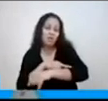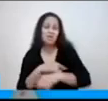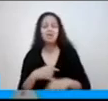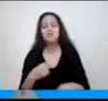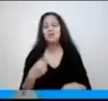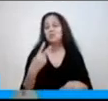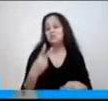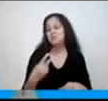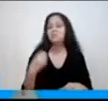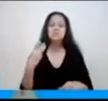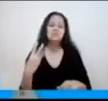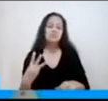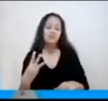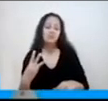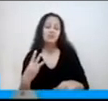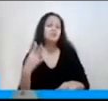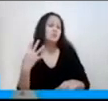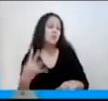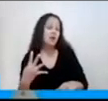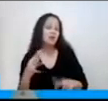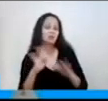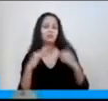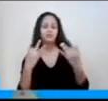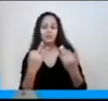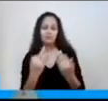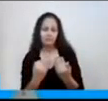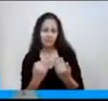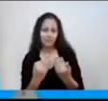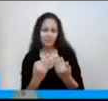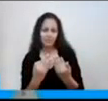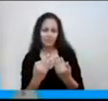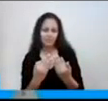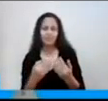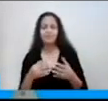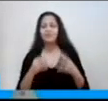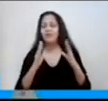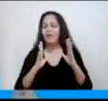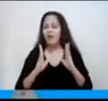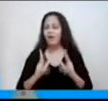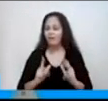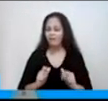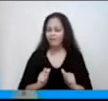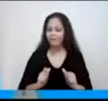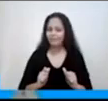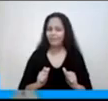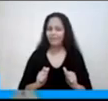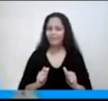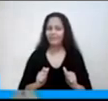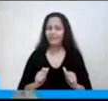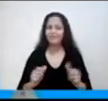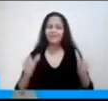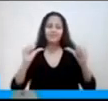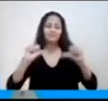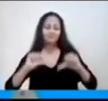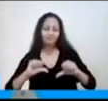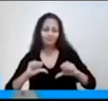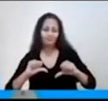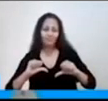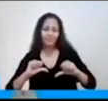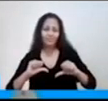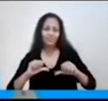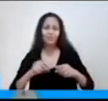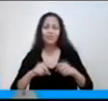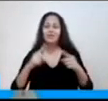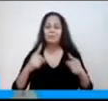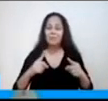por 2, 3, 4 famílias, né? Então a higiene ela acaba sendo inadequada, mas os cortiços eles